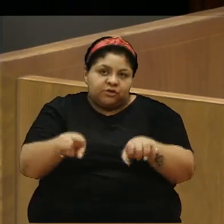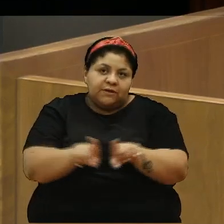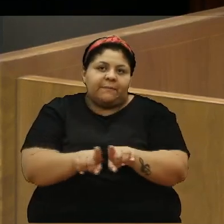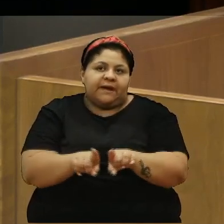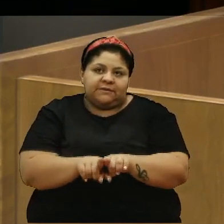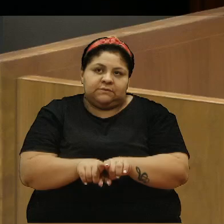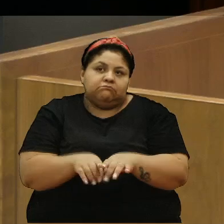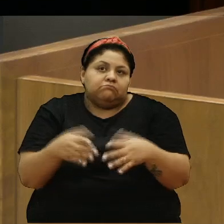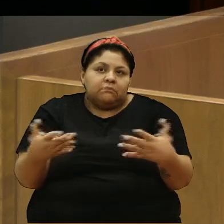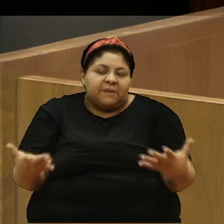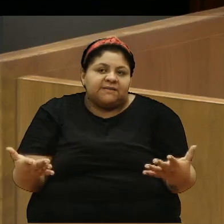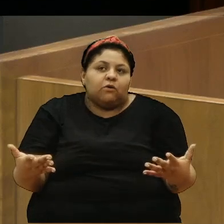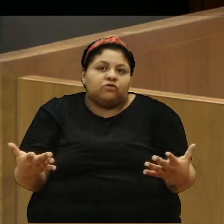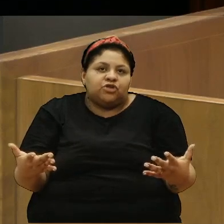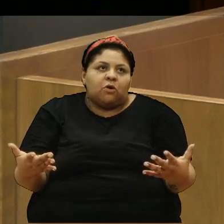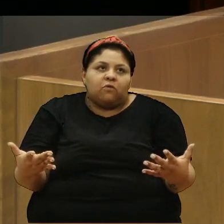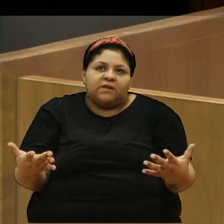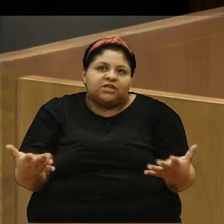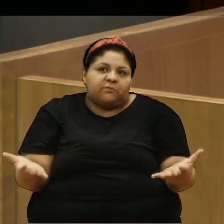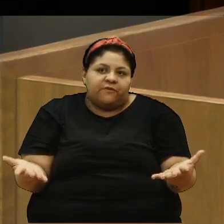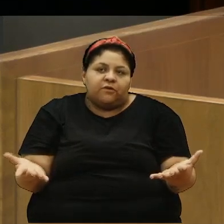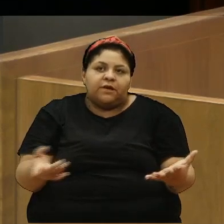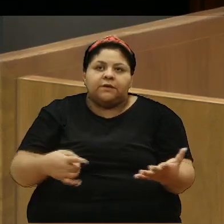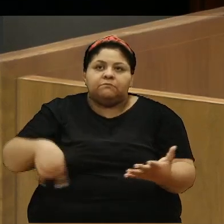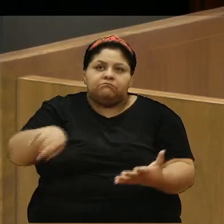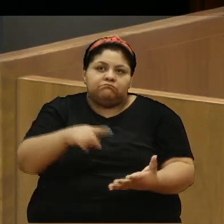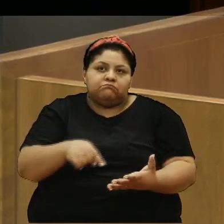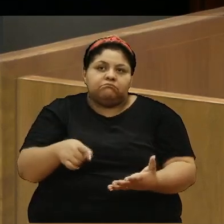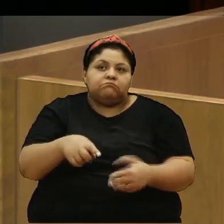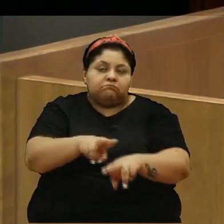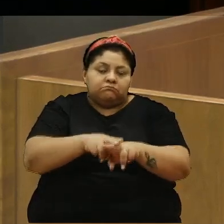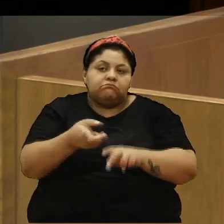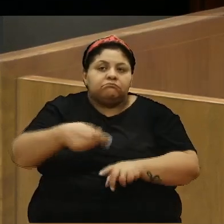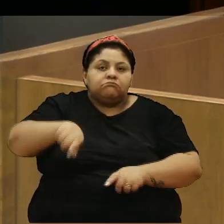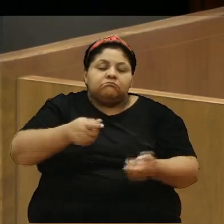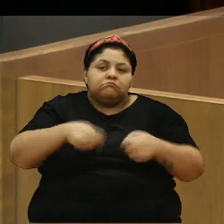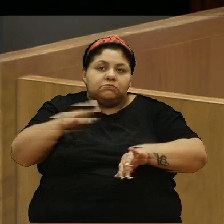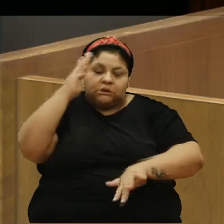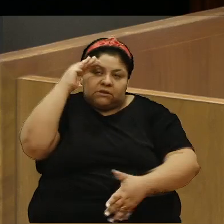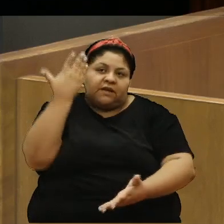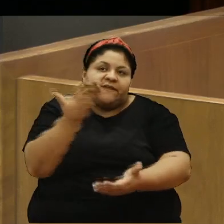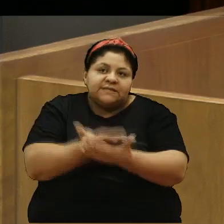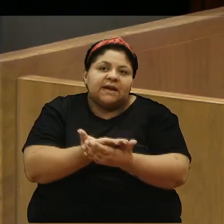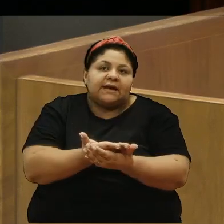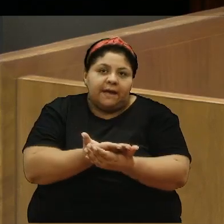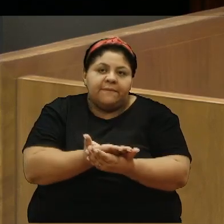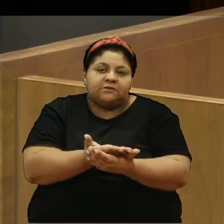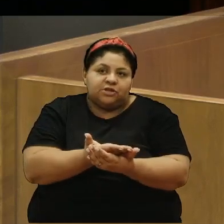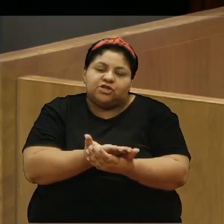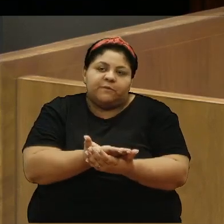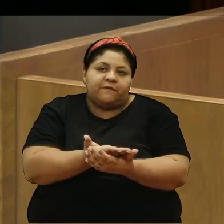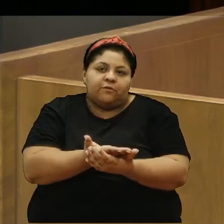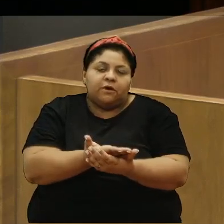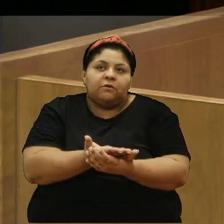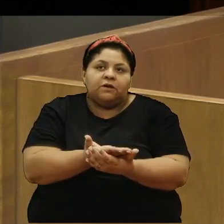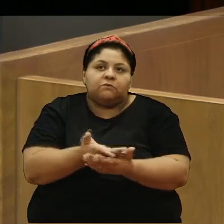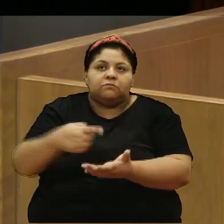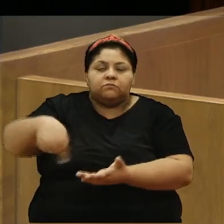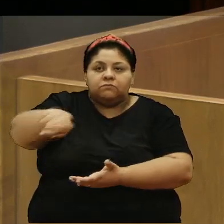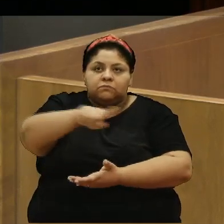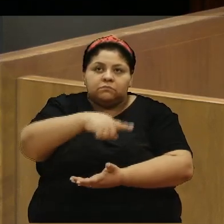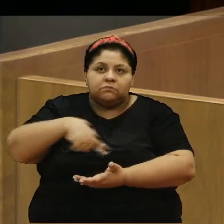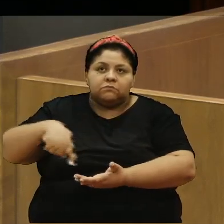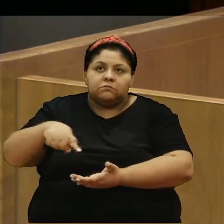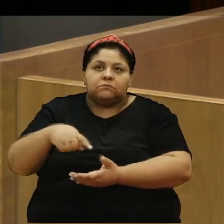a não ser desenvolver a questão turística. Mas, para isso, a gente precisa acreditar. E foi isso que aconteceu com esse grupo